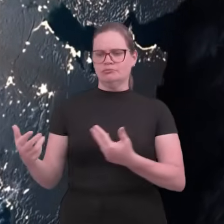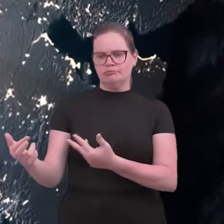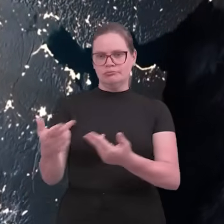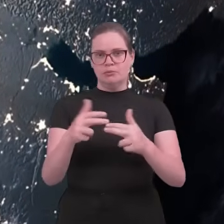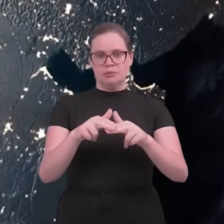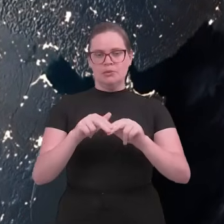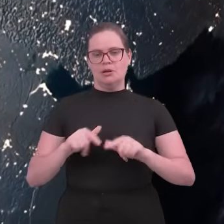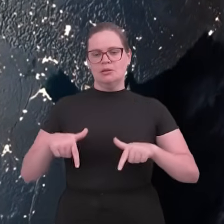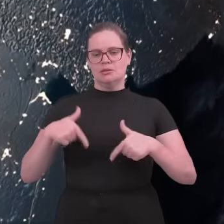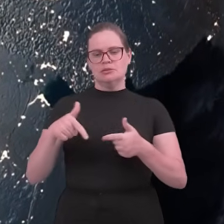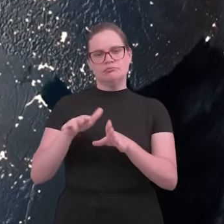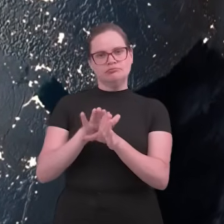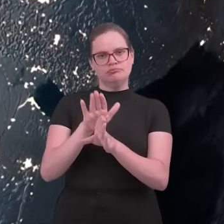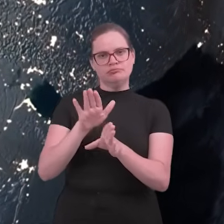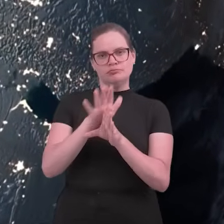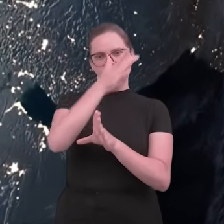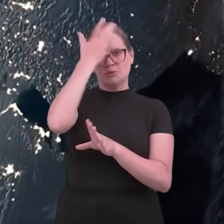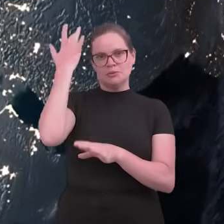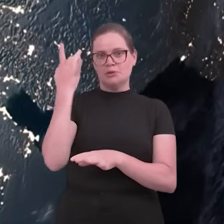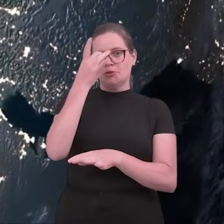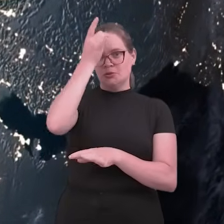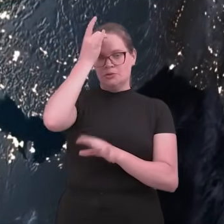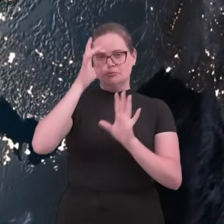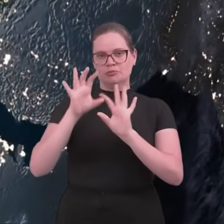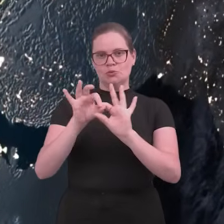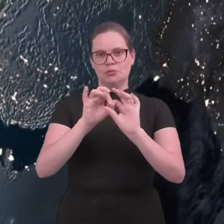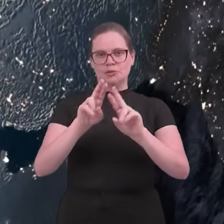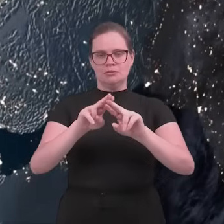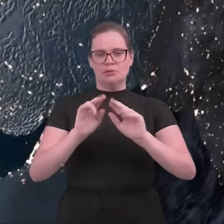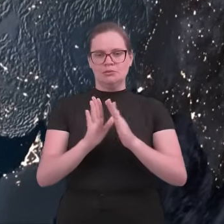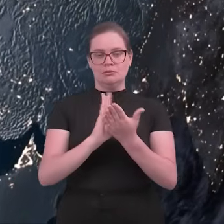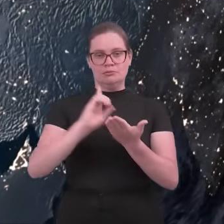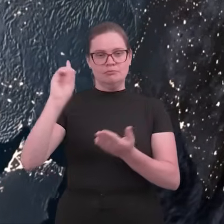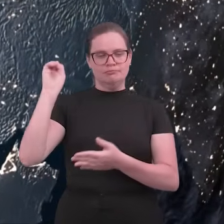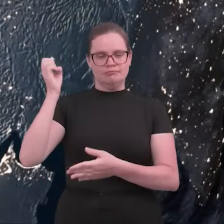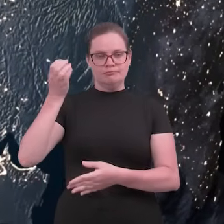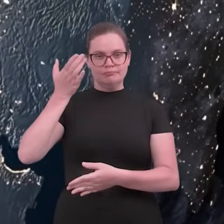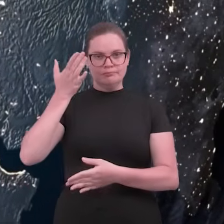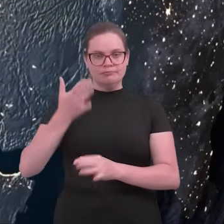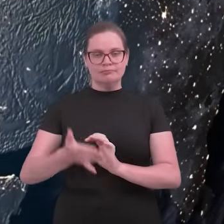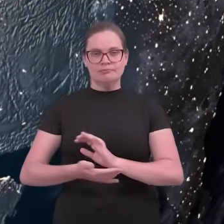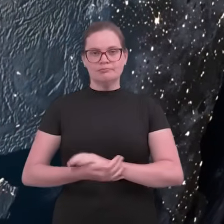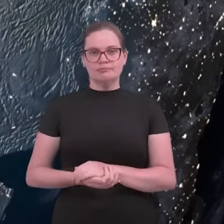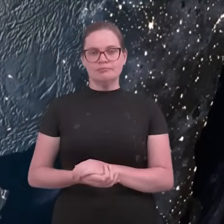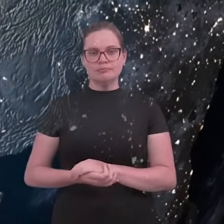direção do Espírito Santo de Deus e unidas pela Palavra Viva.